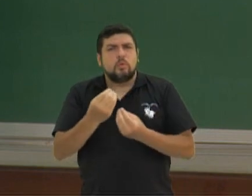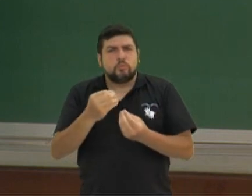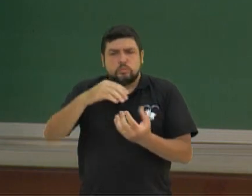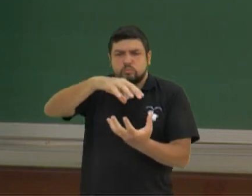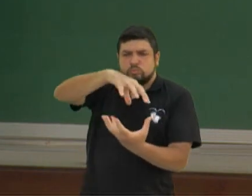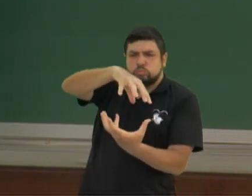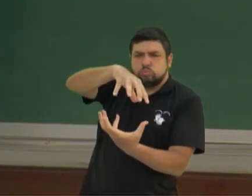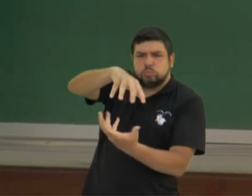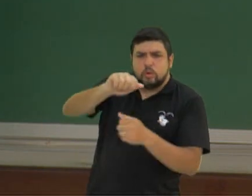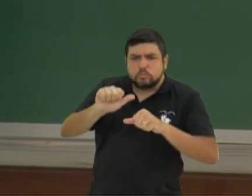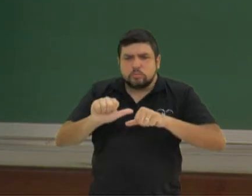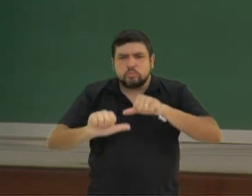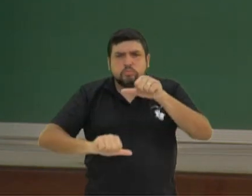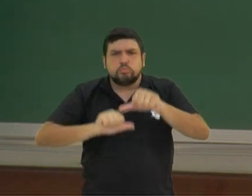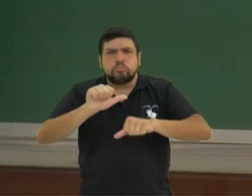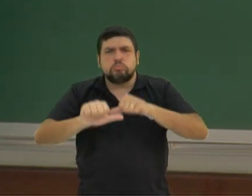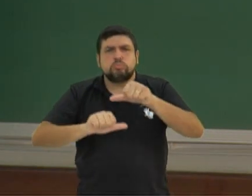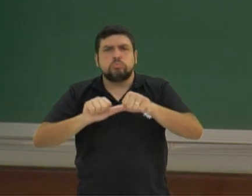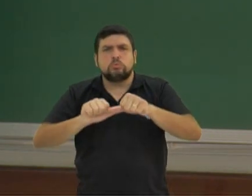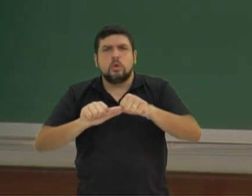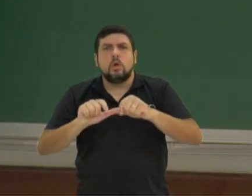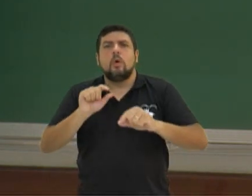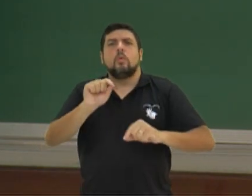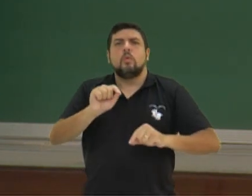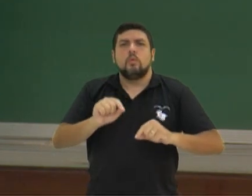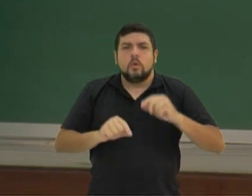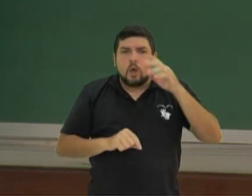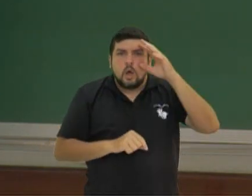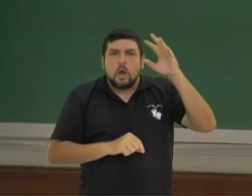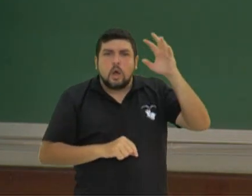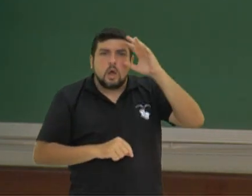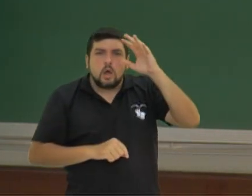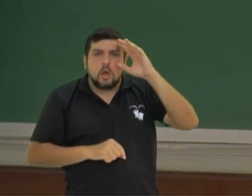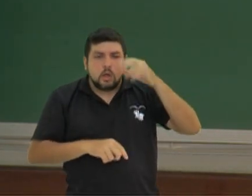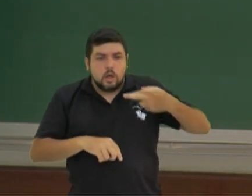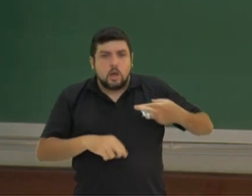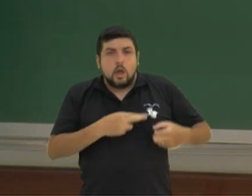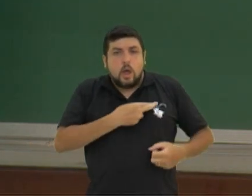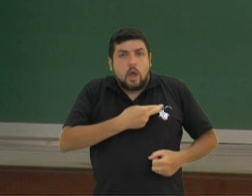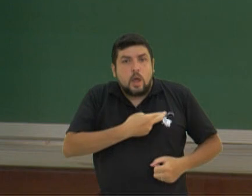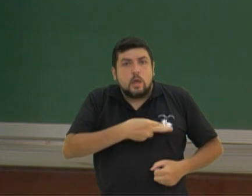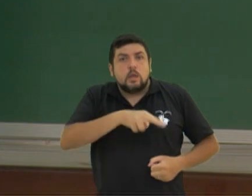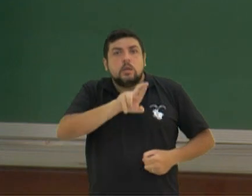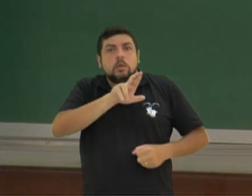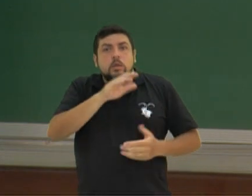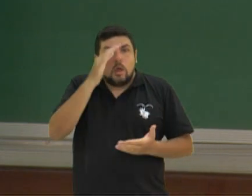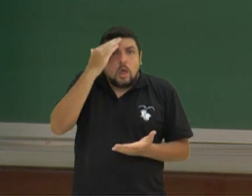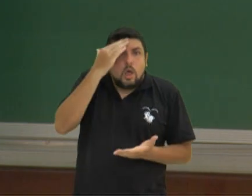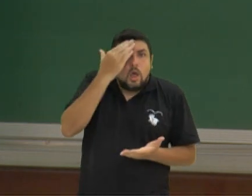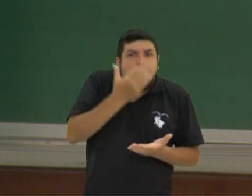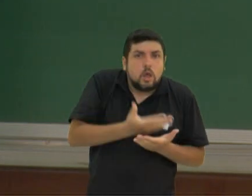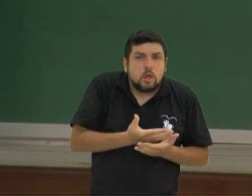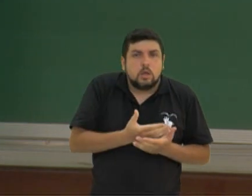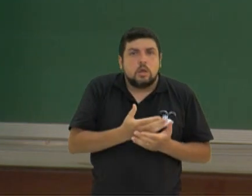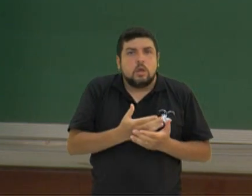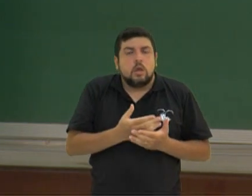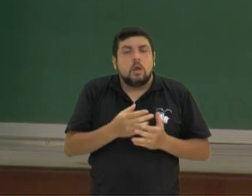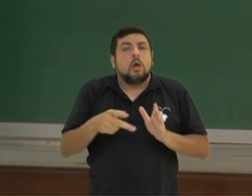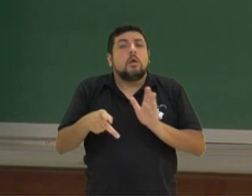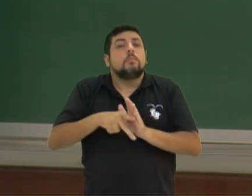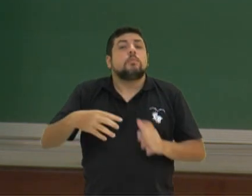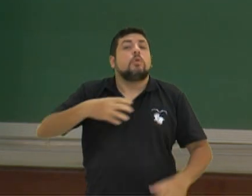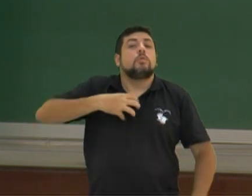transformação, da superstição, da religiosidade que marcava o imaginário europeu, né, que nós